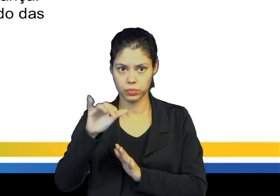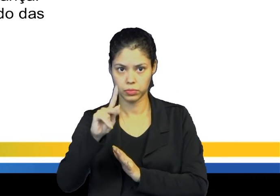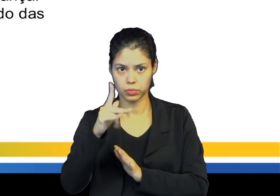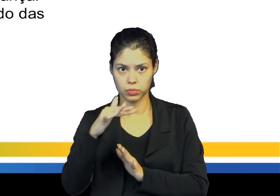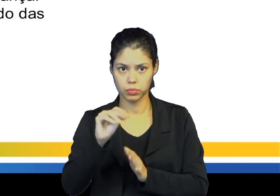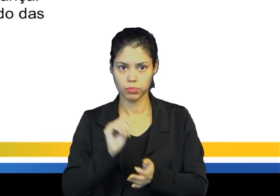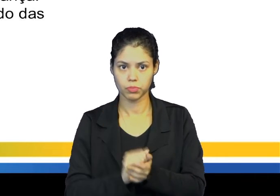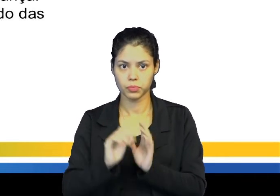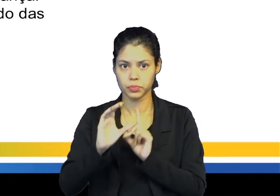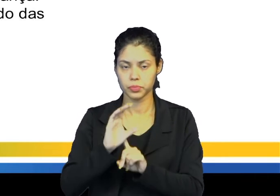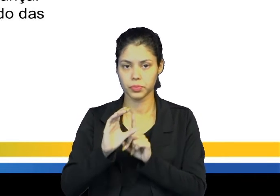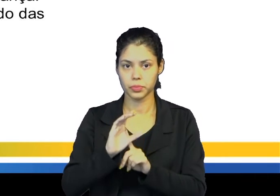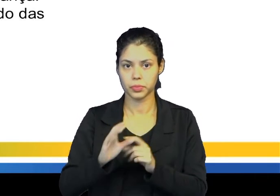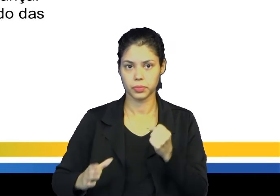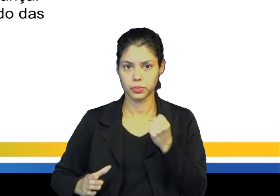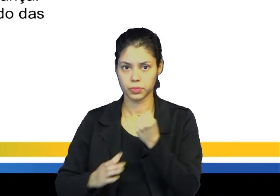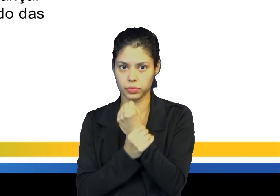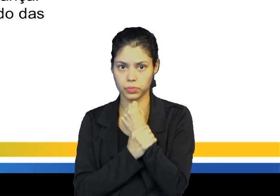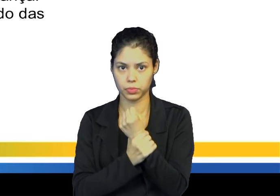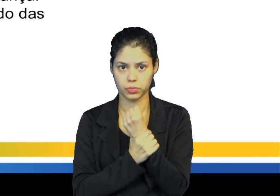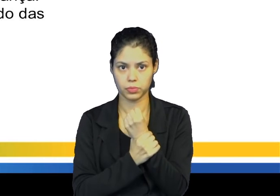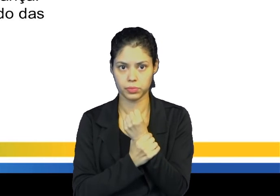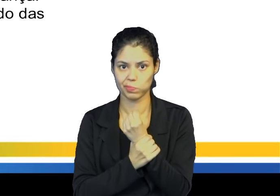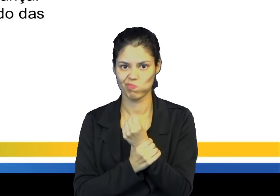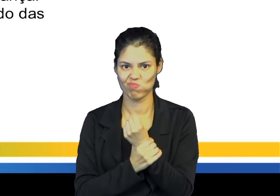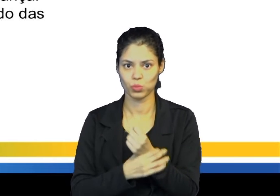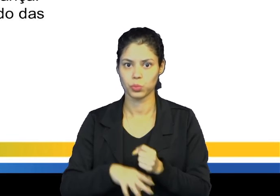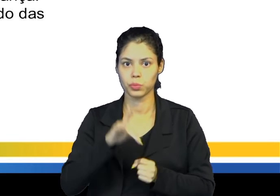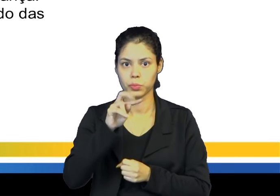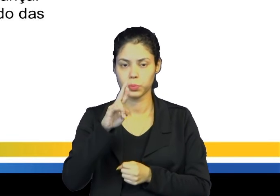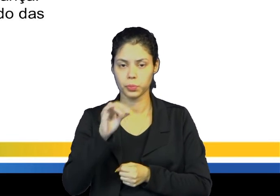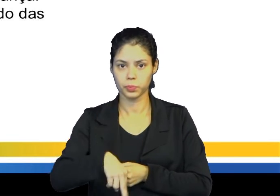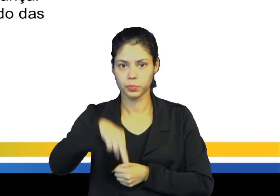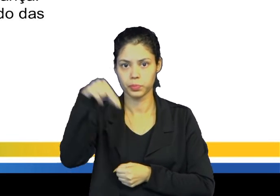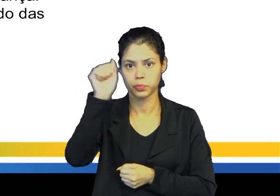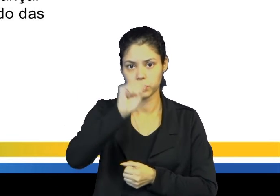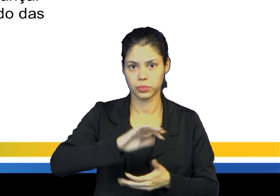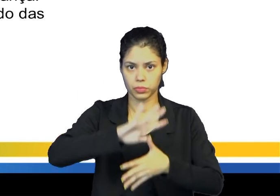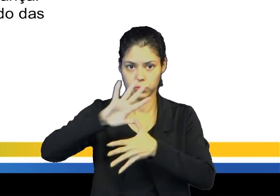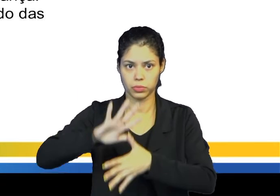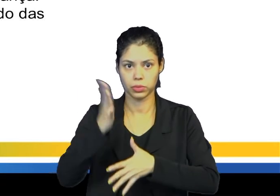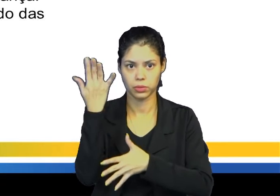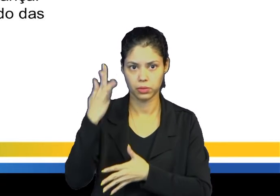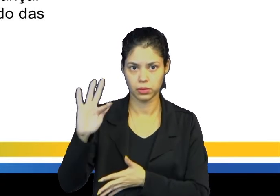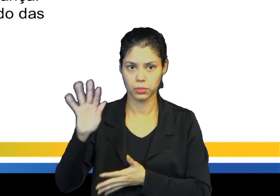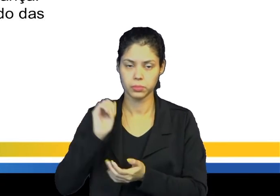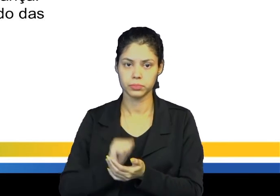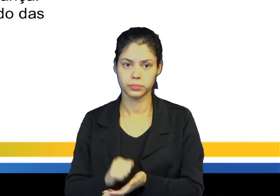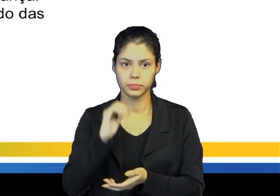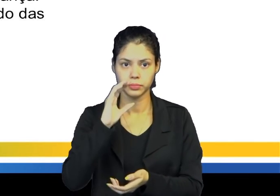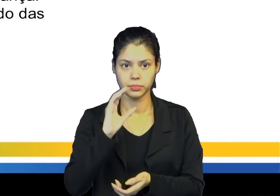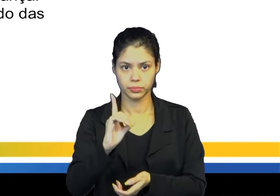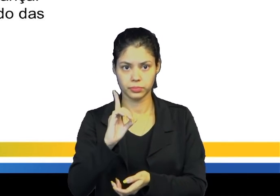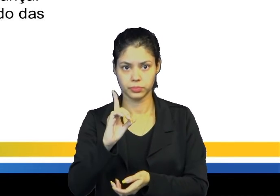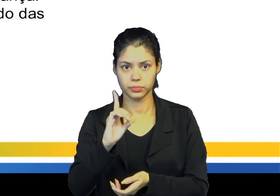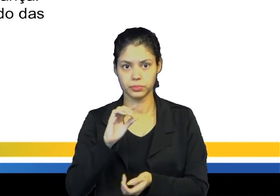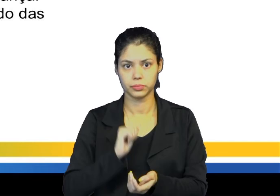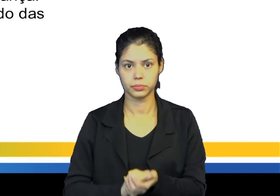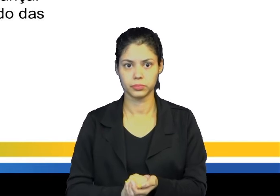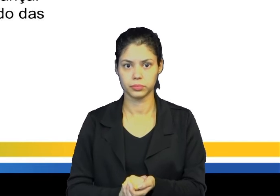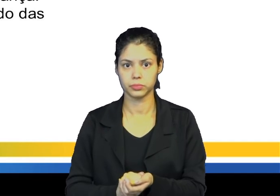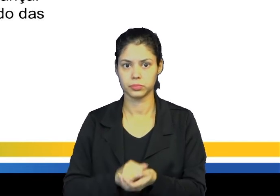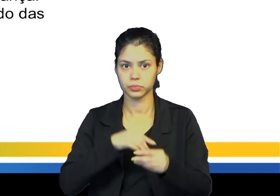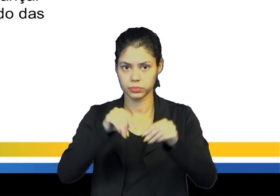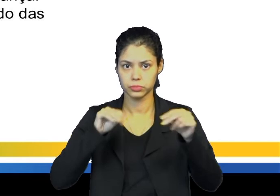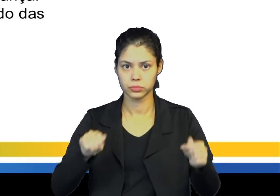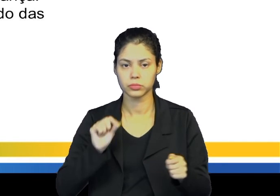Áustria-Hungria. Letra C, o aprisionamento de uma delegação norte-americana na França. Letra D,